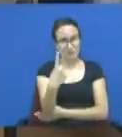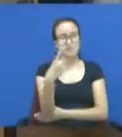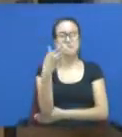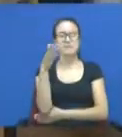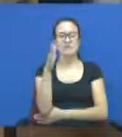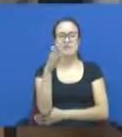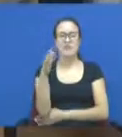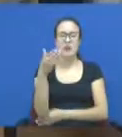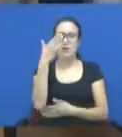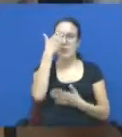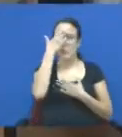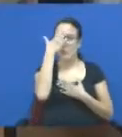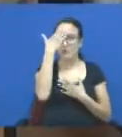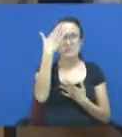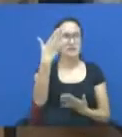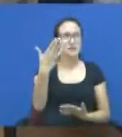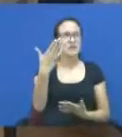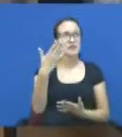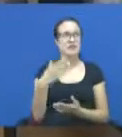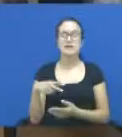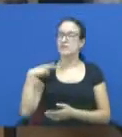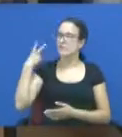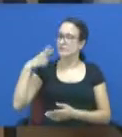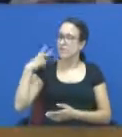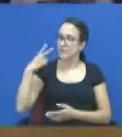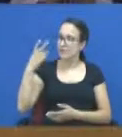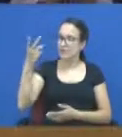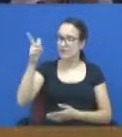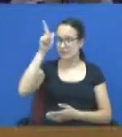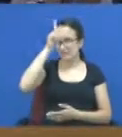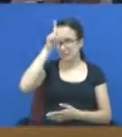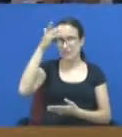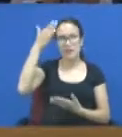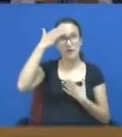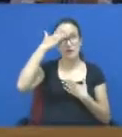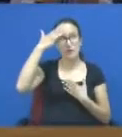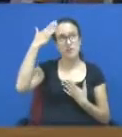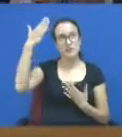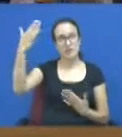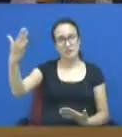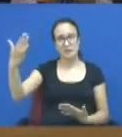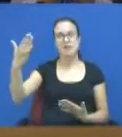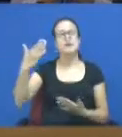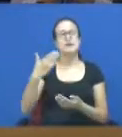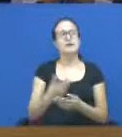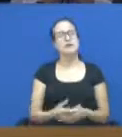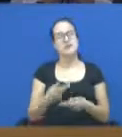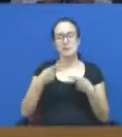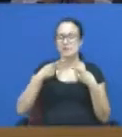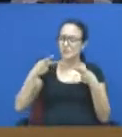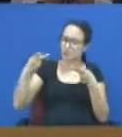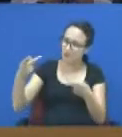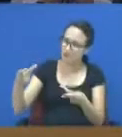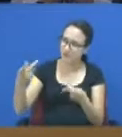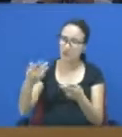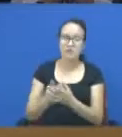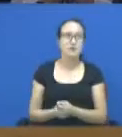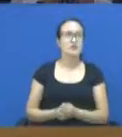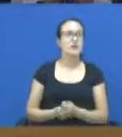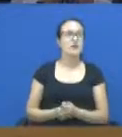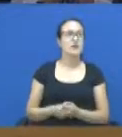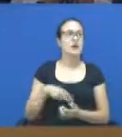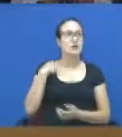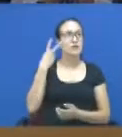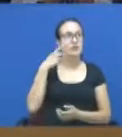obrigado. Vereador Lemão, muito obrigado por me conduzir até esta casa, você, toda a tua assessoria. Doutor Júlio